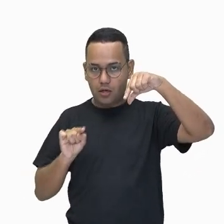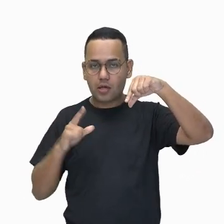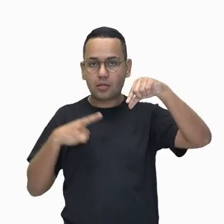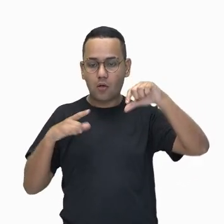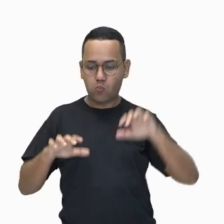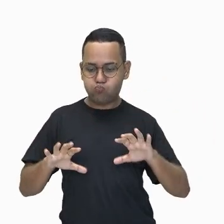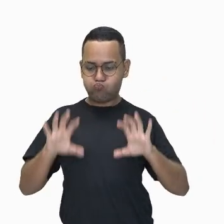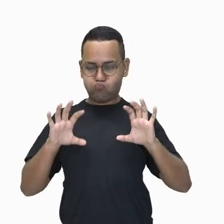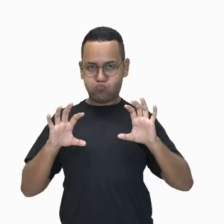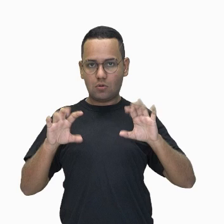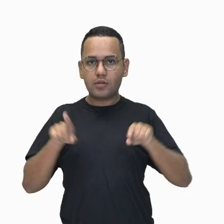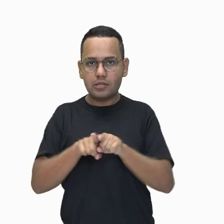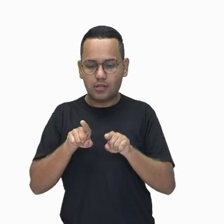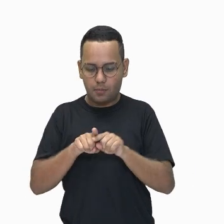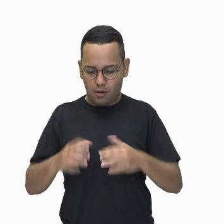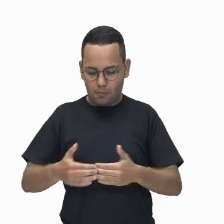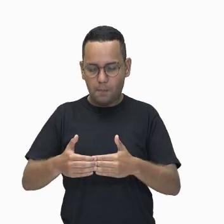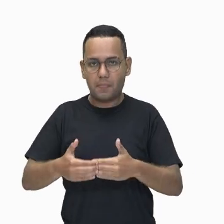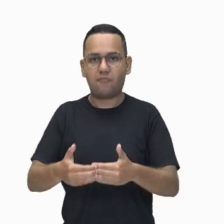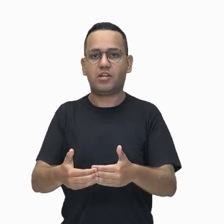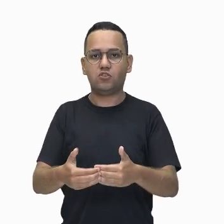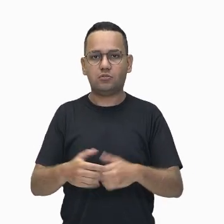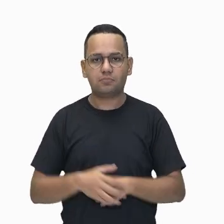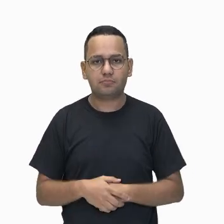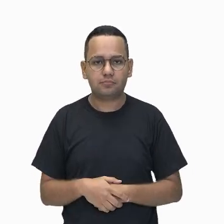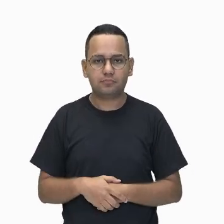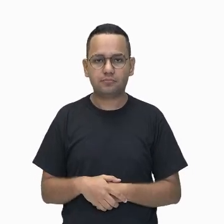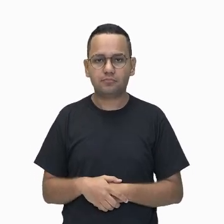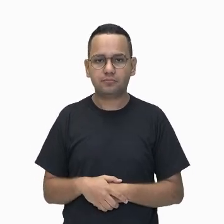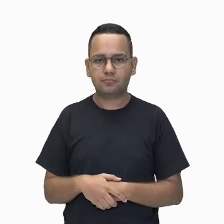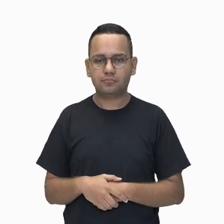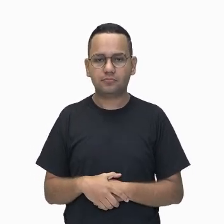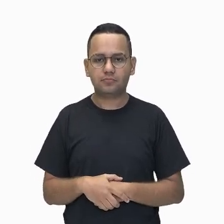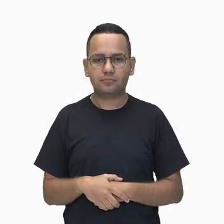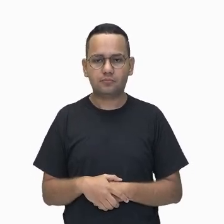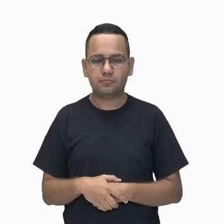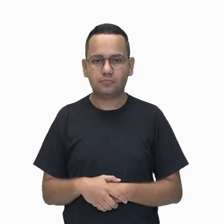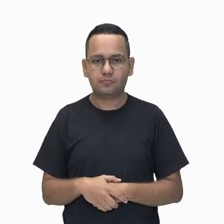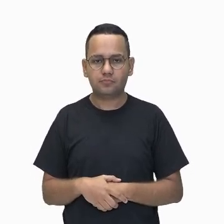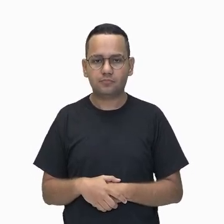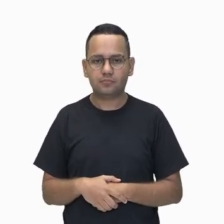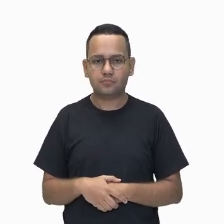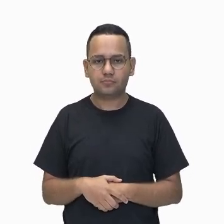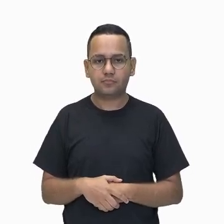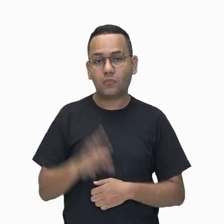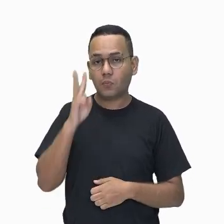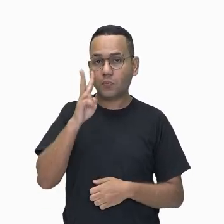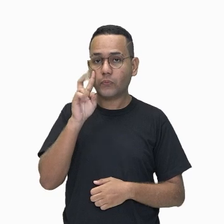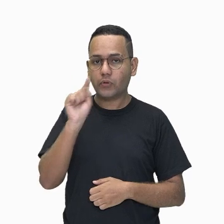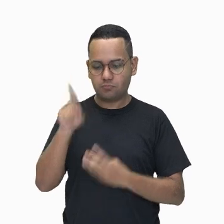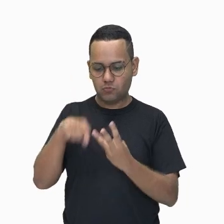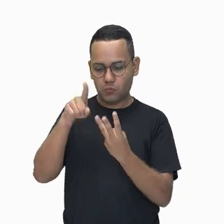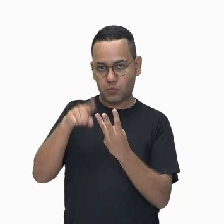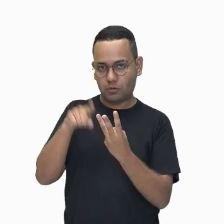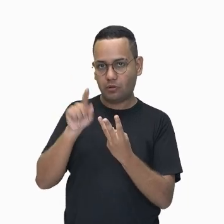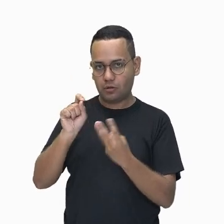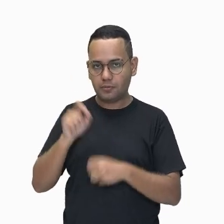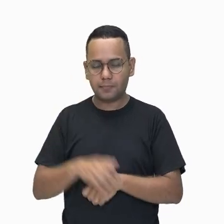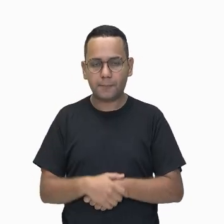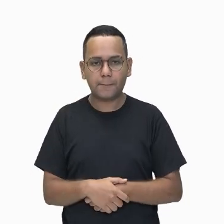a barriga mais saliente, né? Relembro a vocês que disse que essa condição só vai